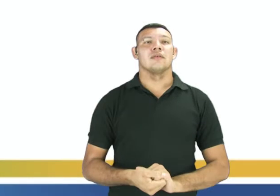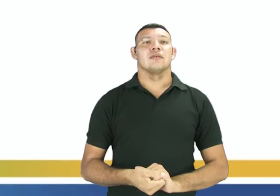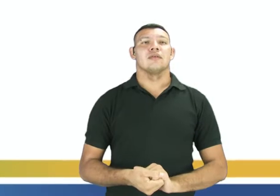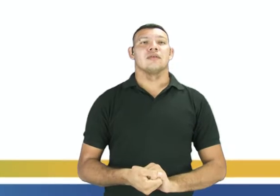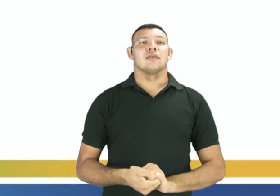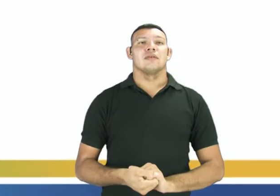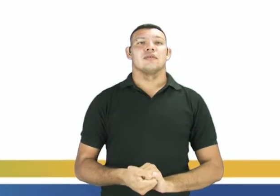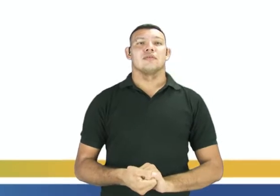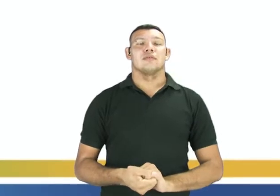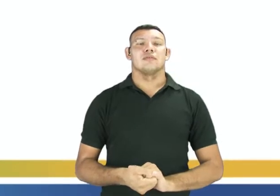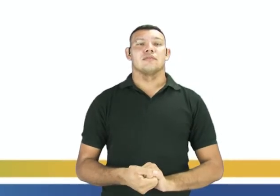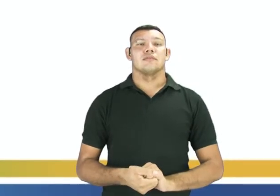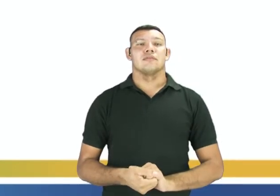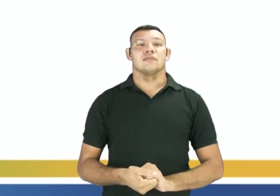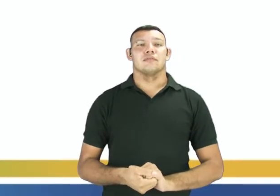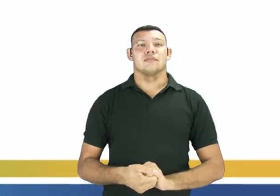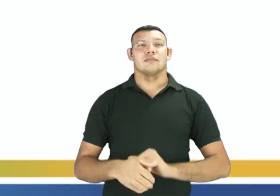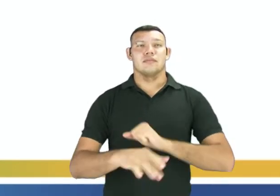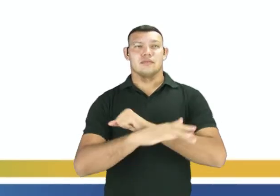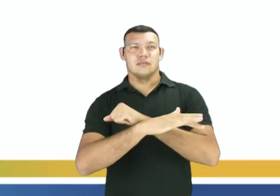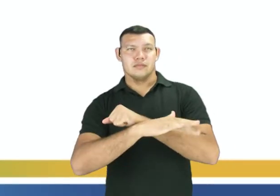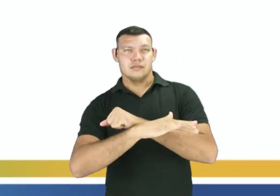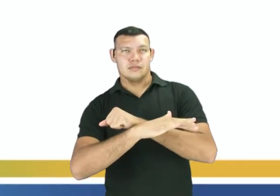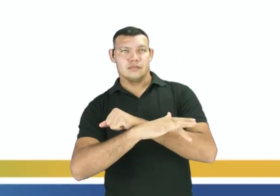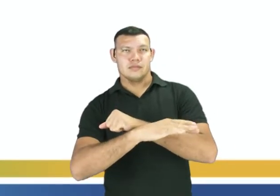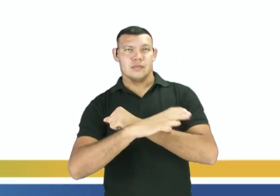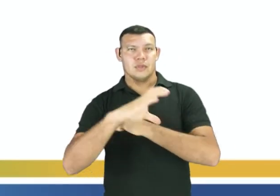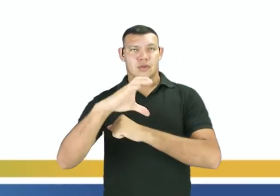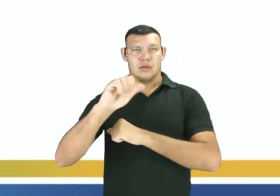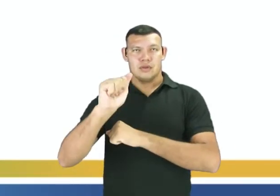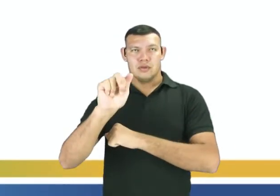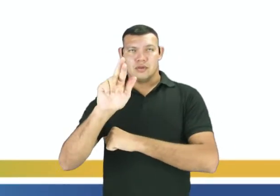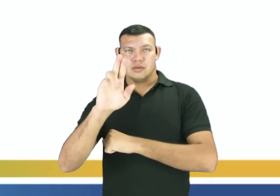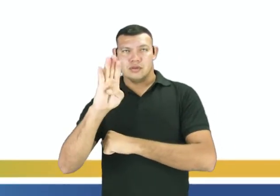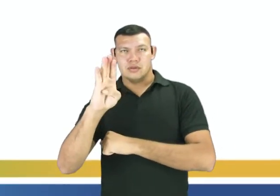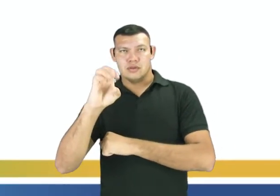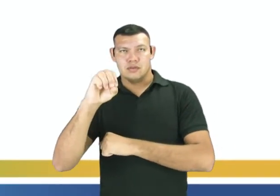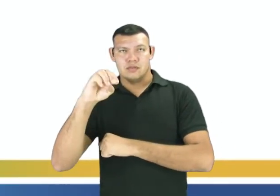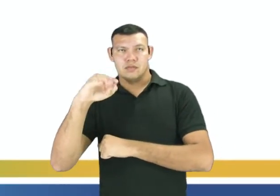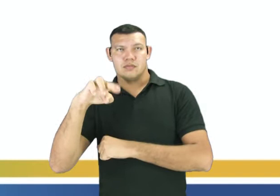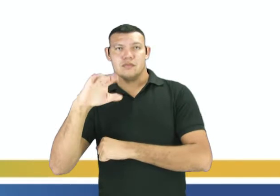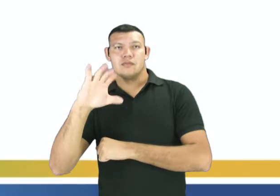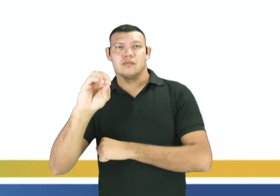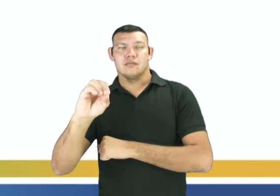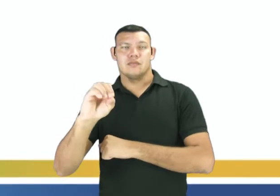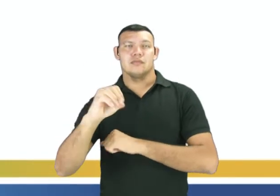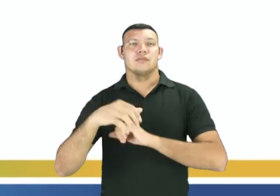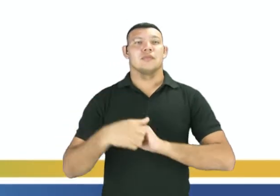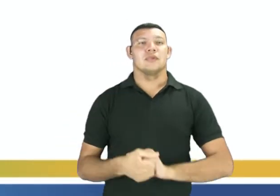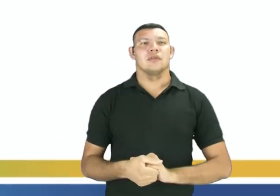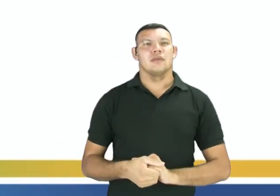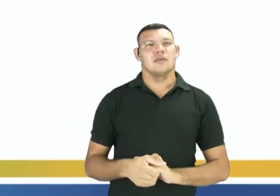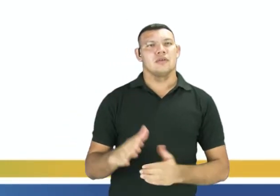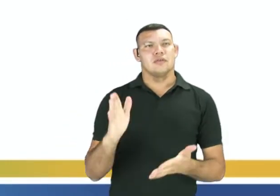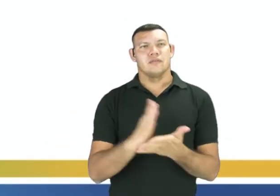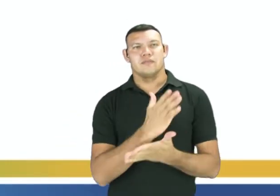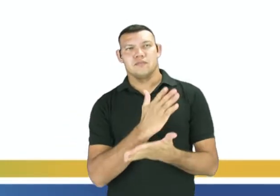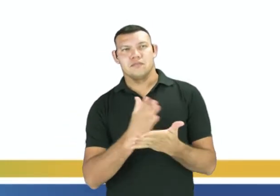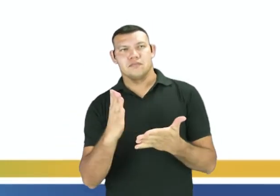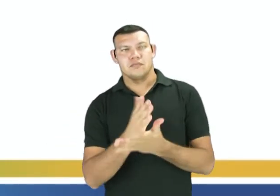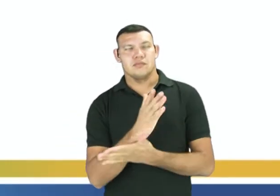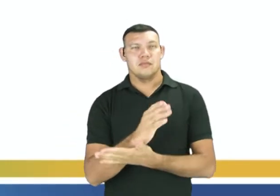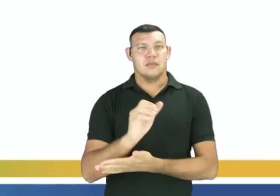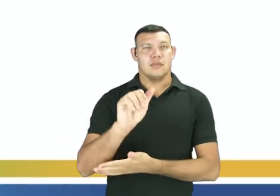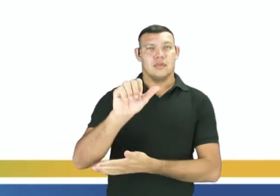ácido carbônico, ácido cianídricos também e determinados